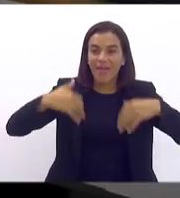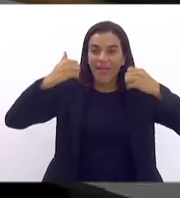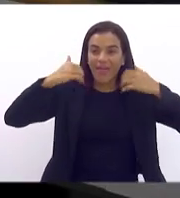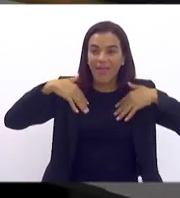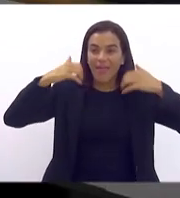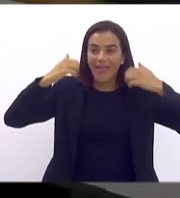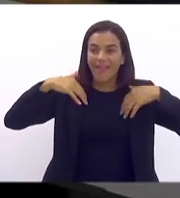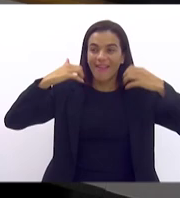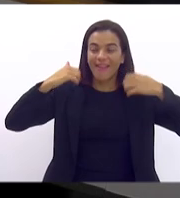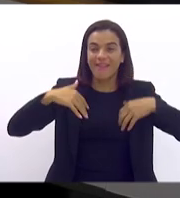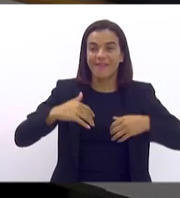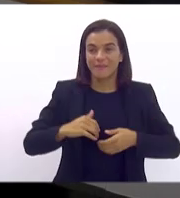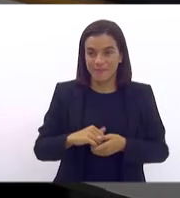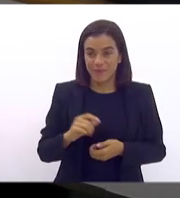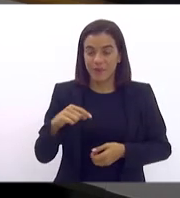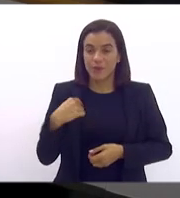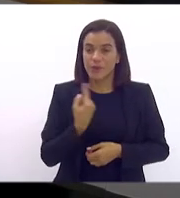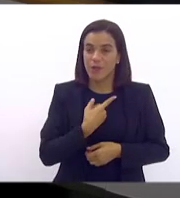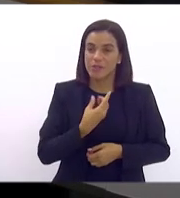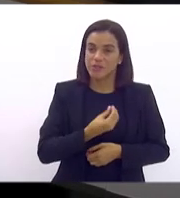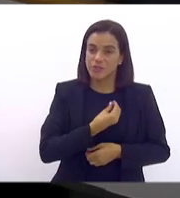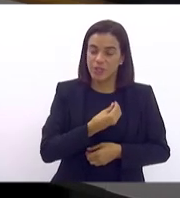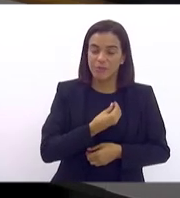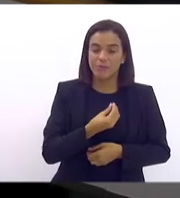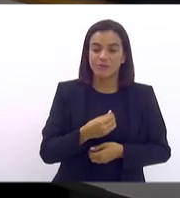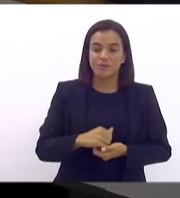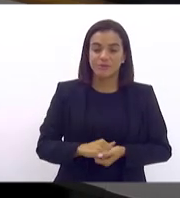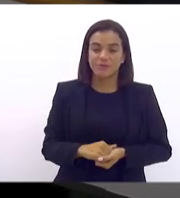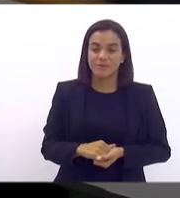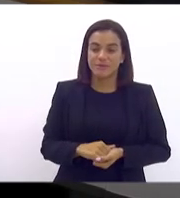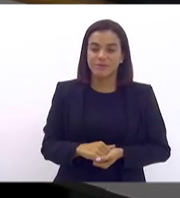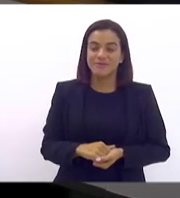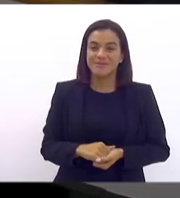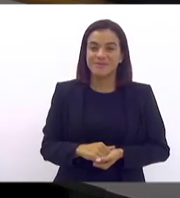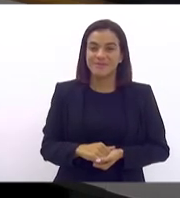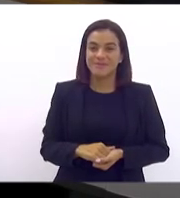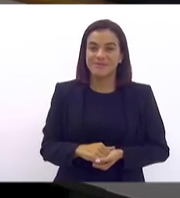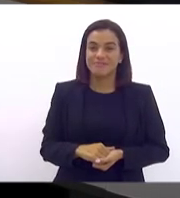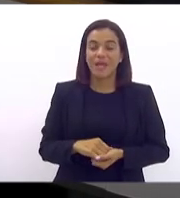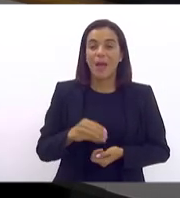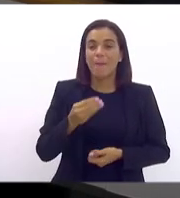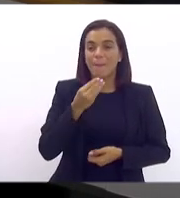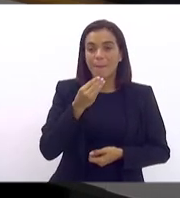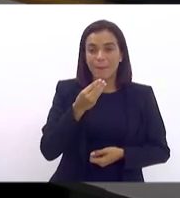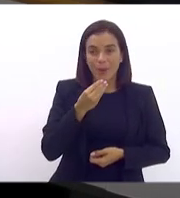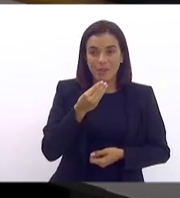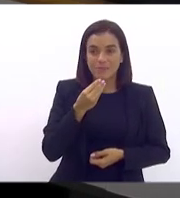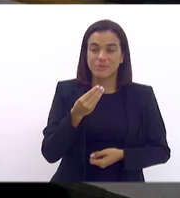CPI. Nós estamos aqui aventando duas possibilidades diante